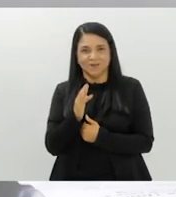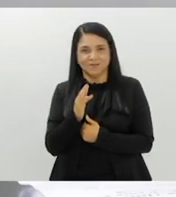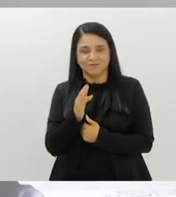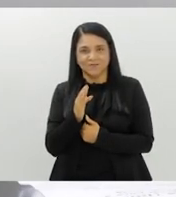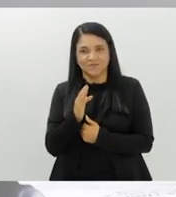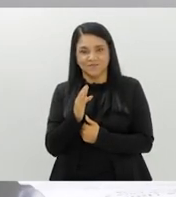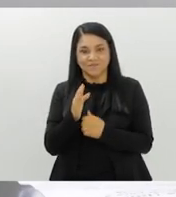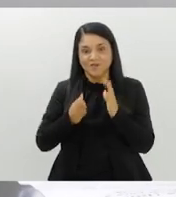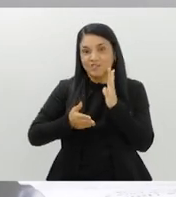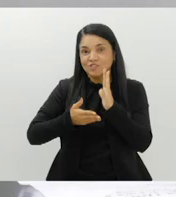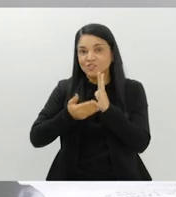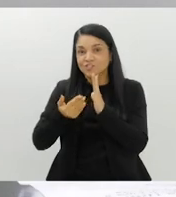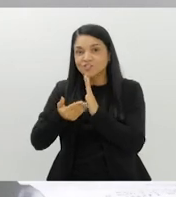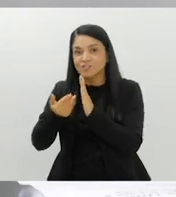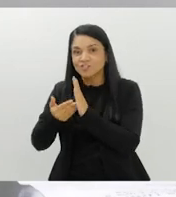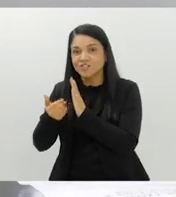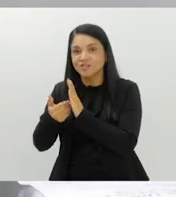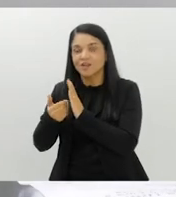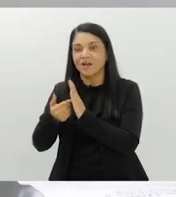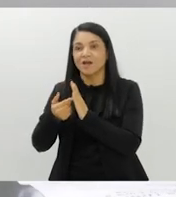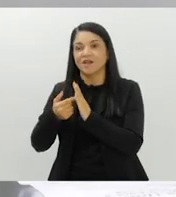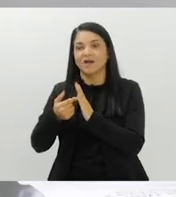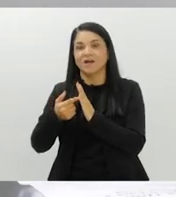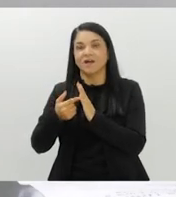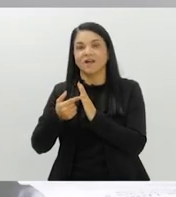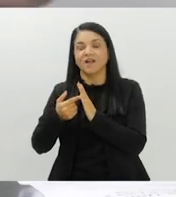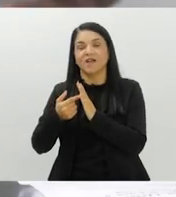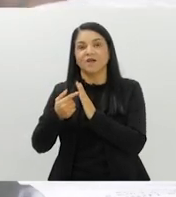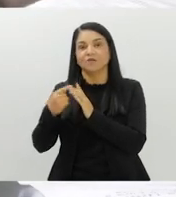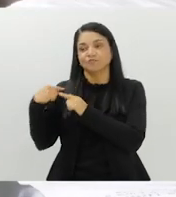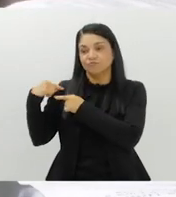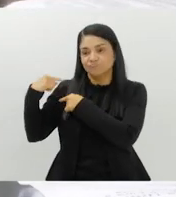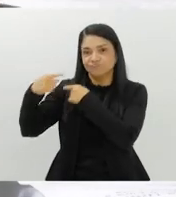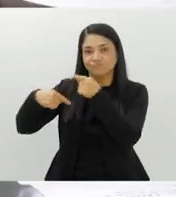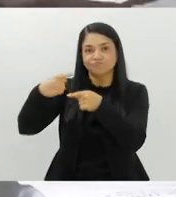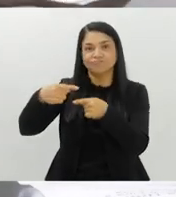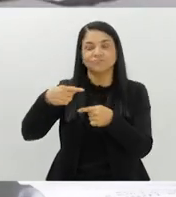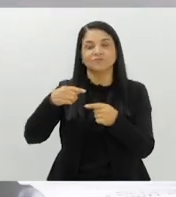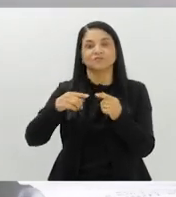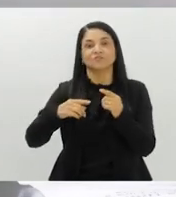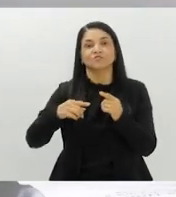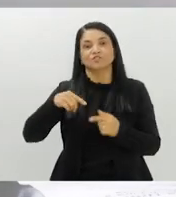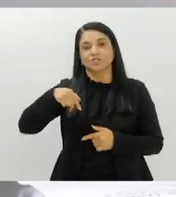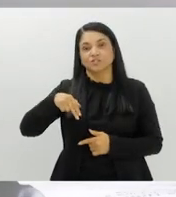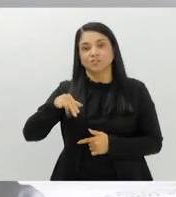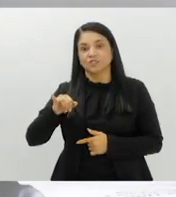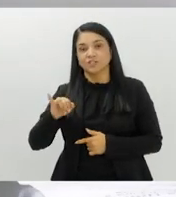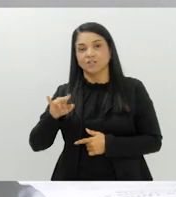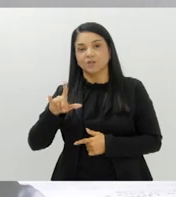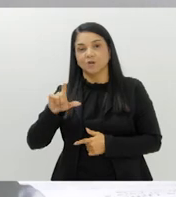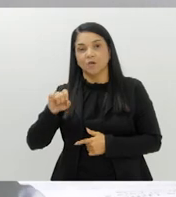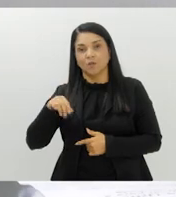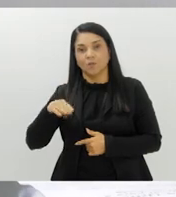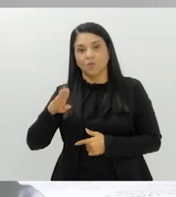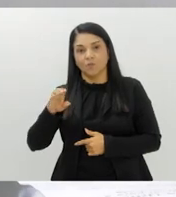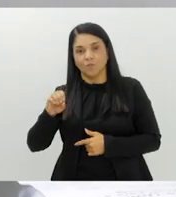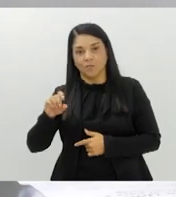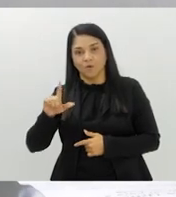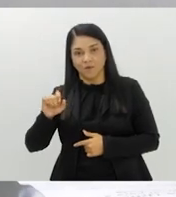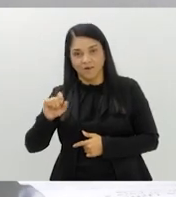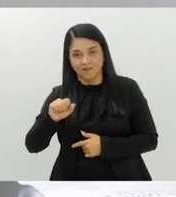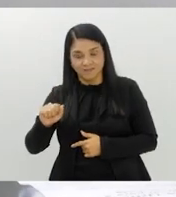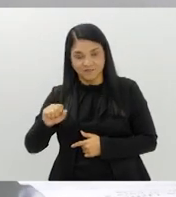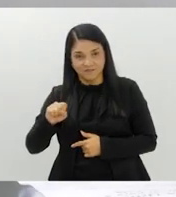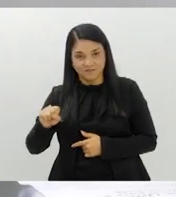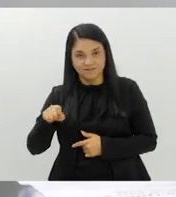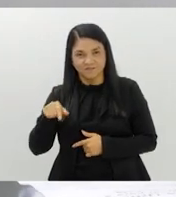para tirar os descendentes dos quilombolas da Restinga da Marambaia. Eu pergunto,